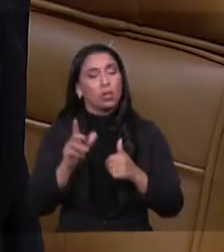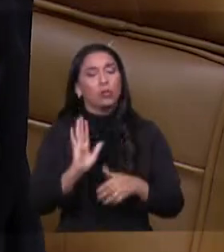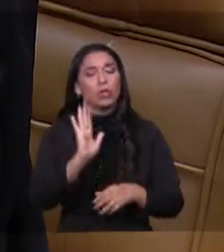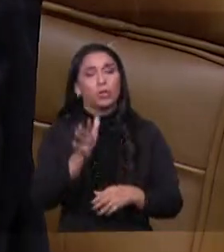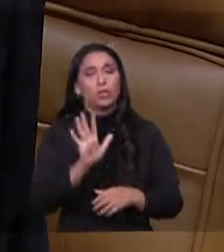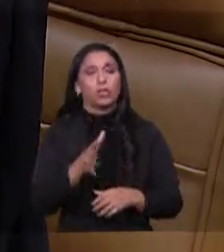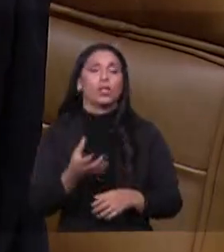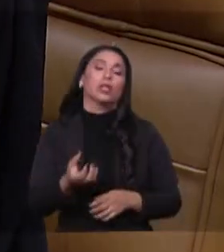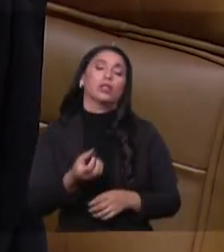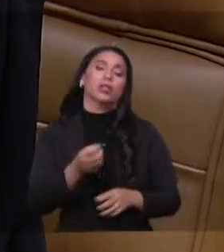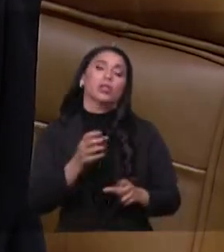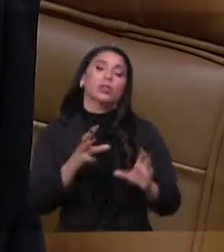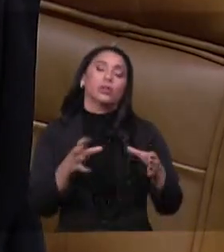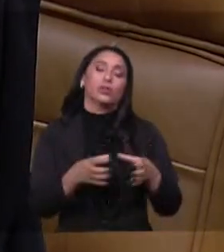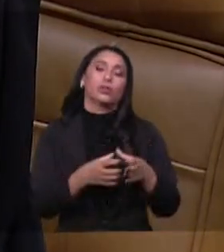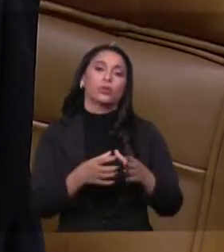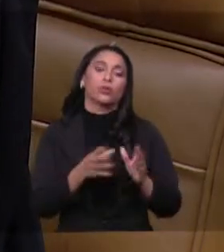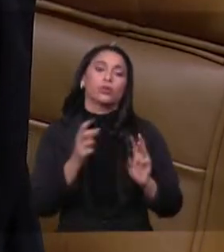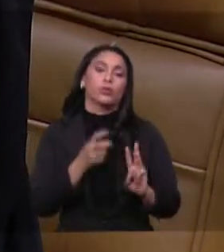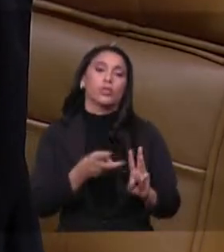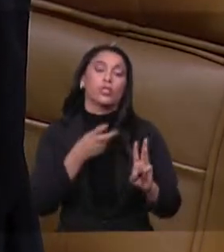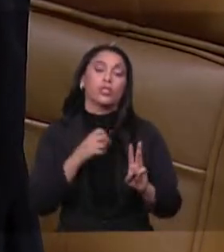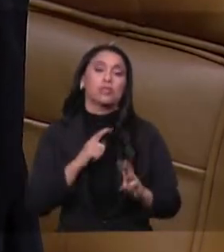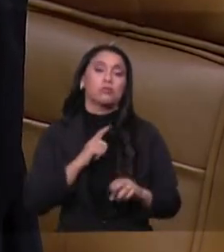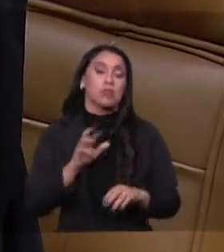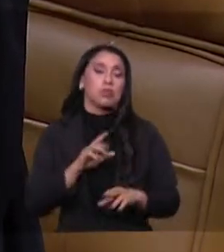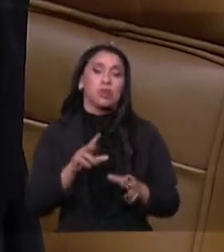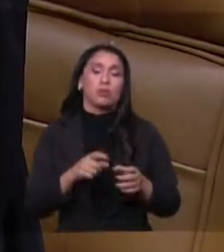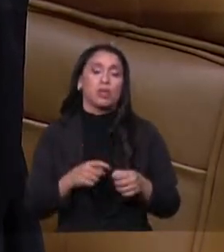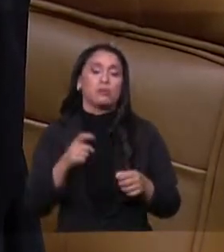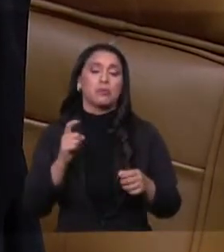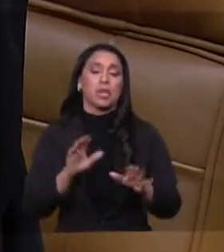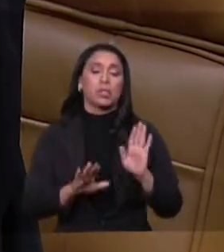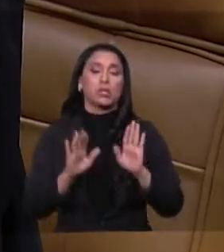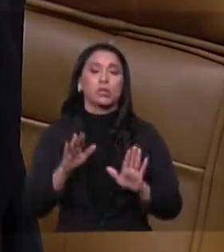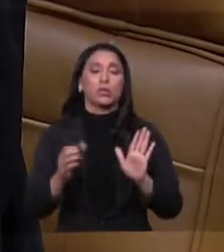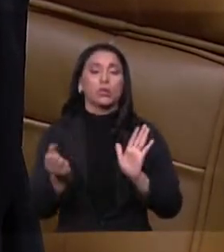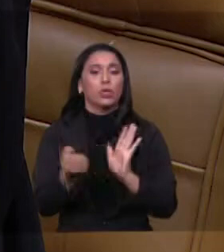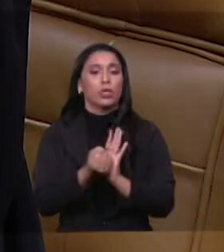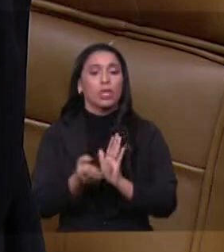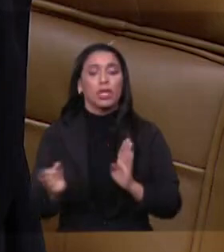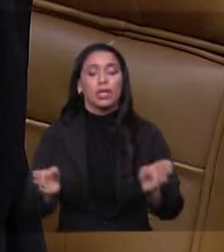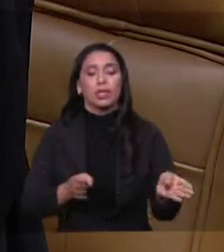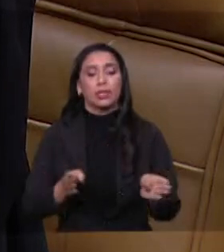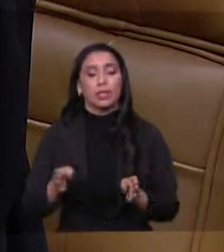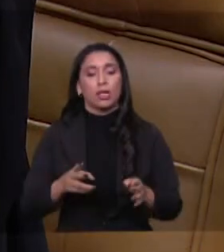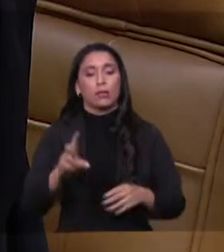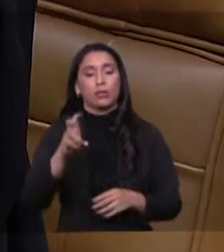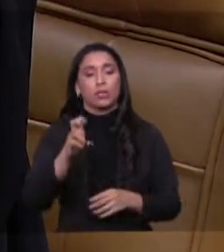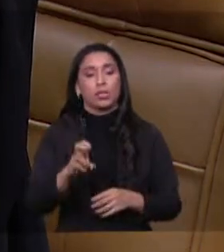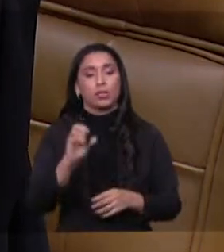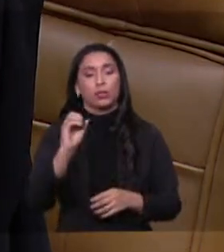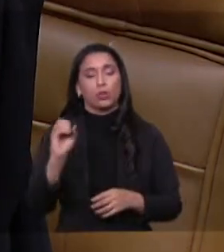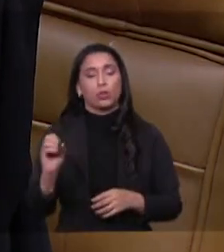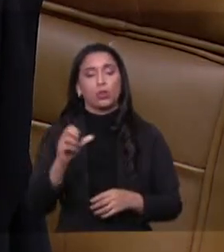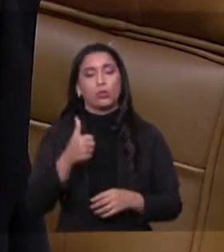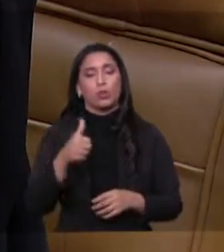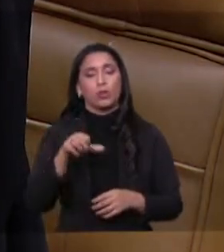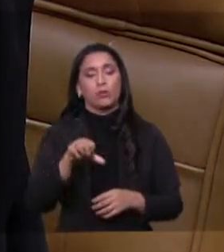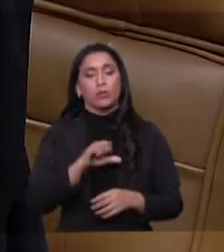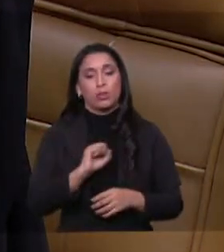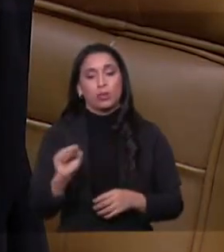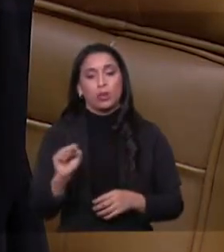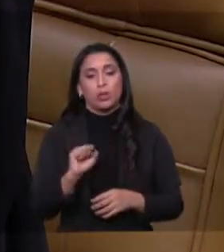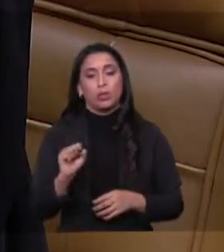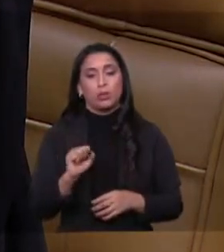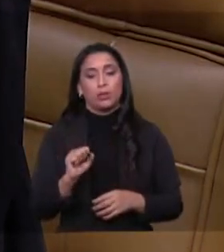ocupadas pelas comunidades indígenas independe da existência de marco temporal em 5 de outubro